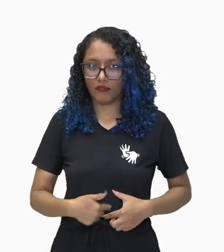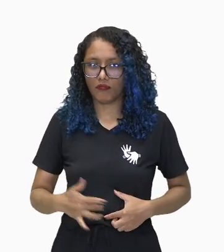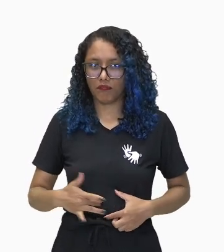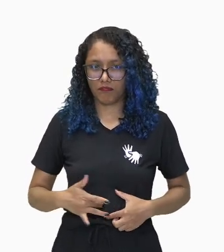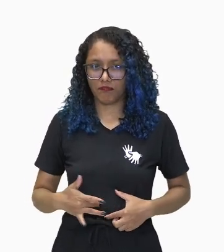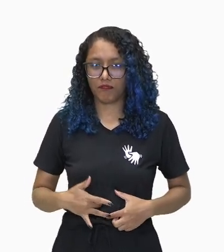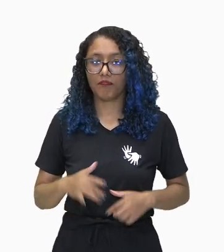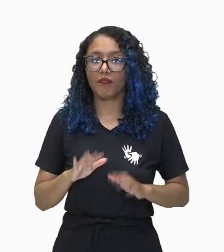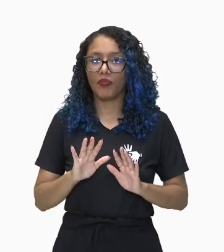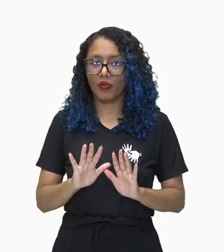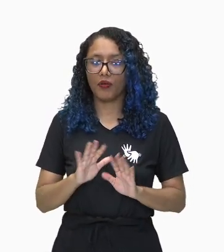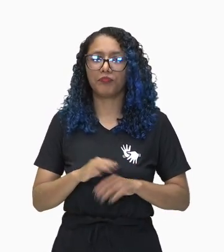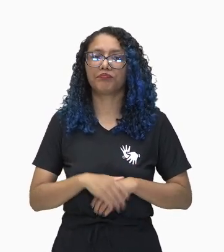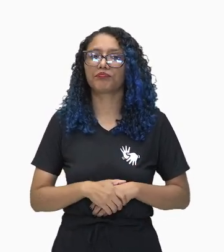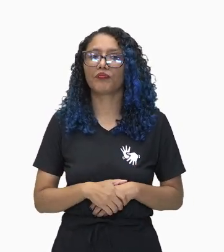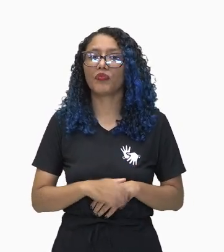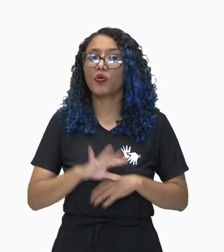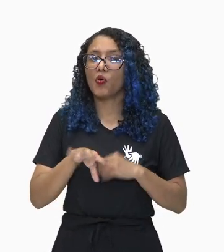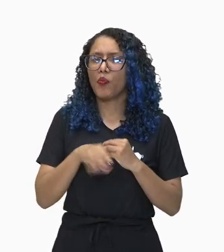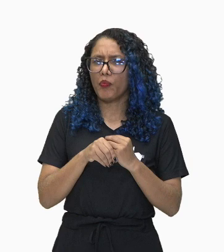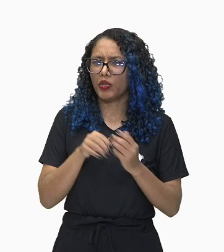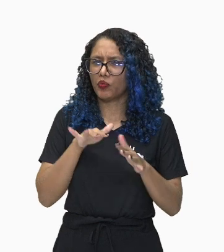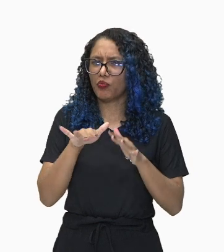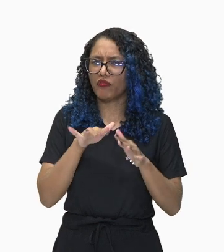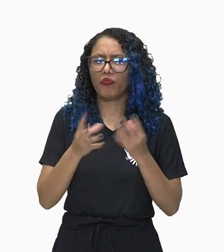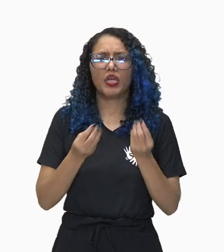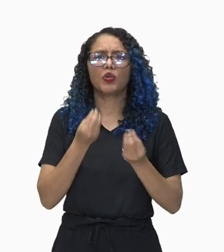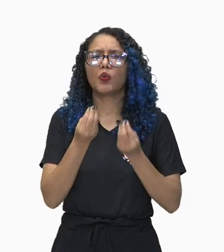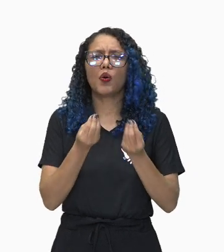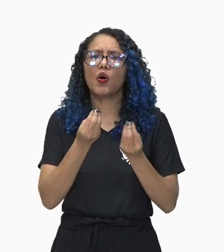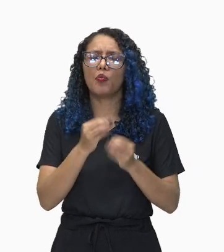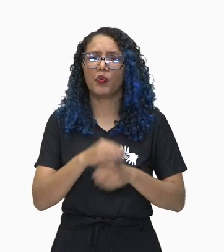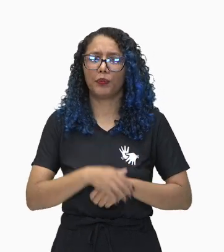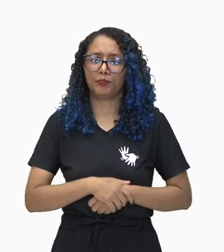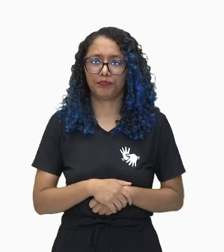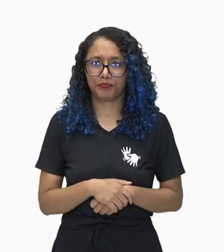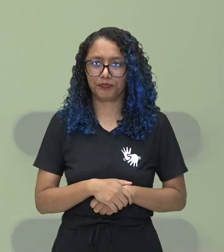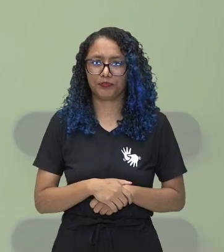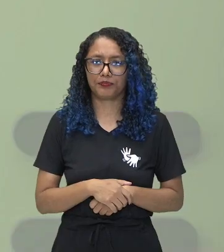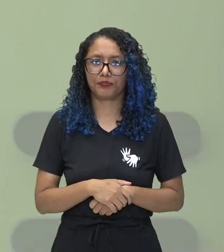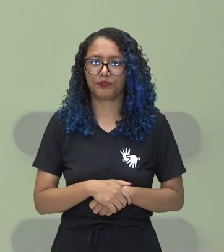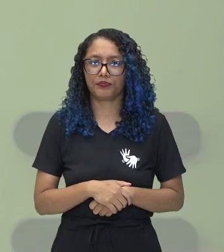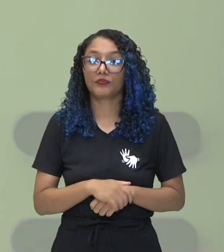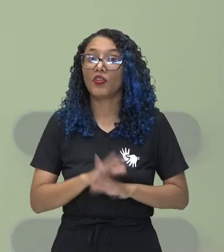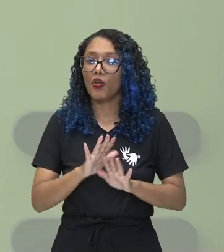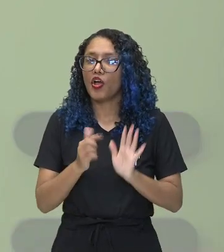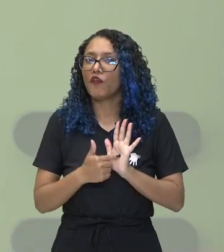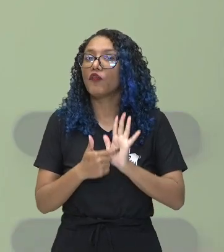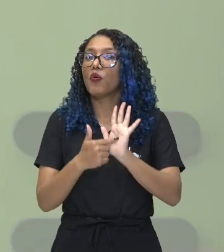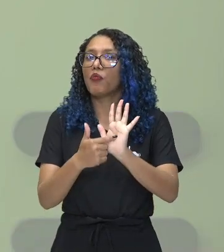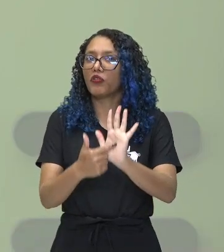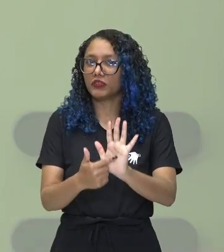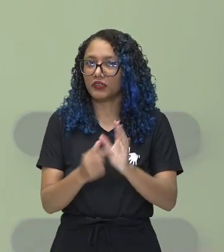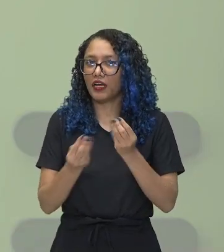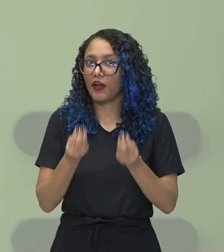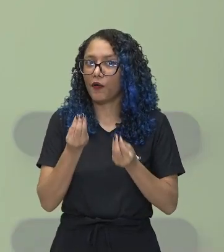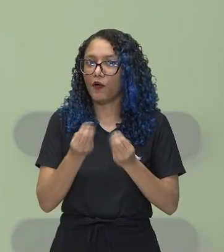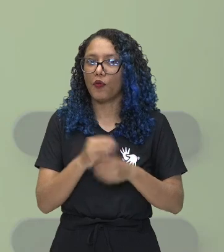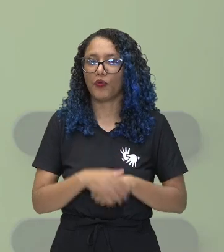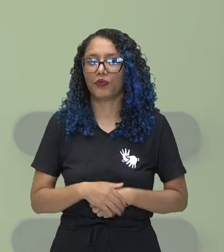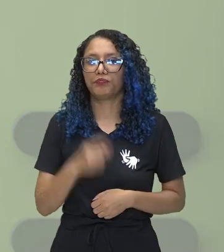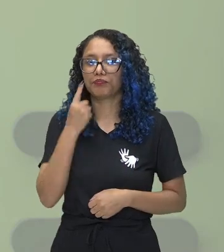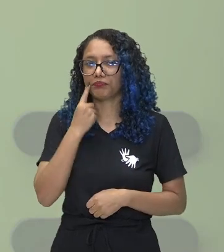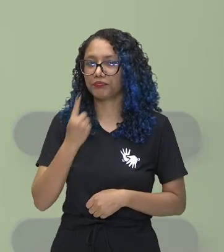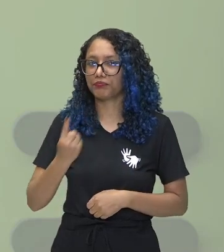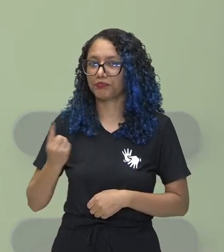fazer um adendo aí na questão dos movimentos peristálticos. Esses movimentos, eu vou fazer um movimento representando aqui para vocês, é